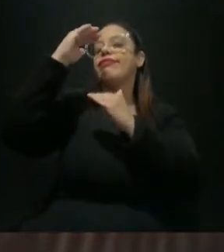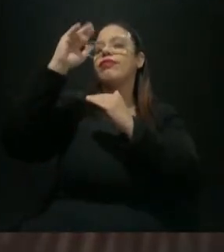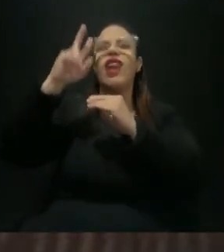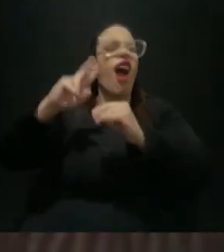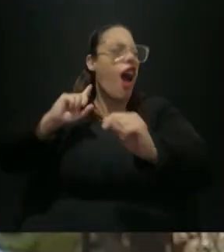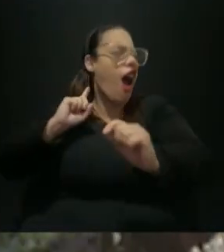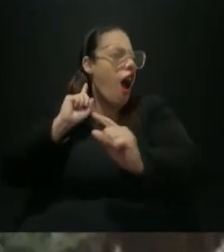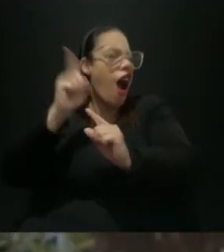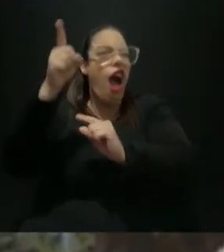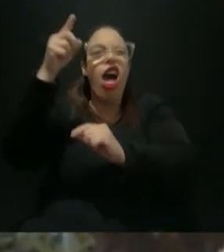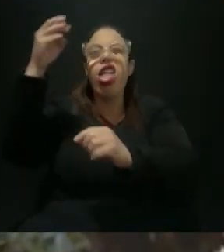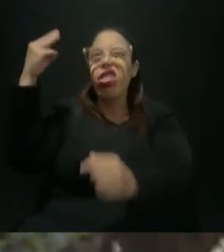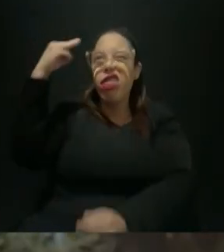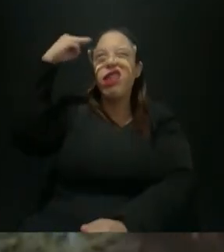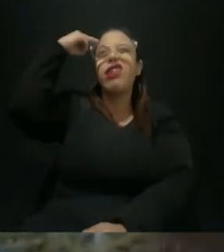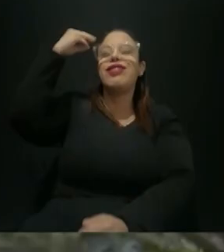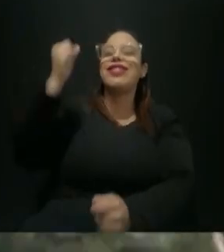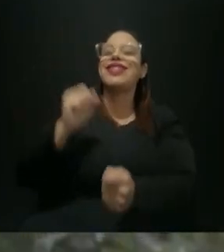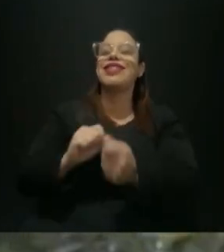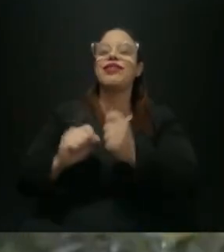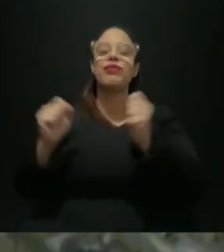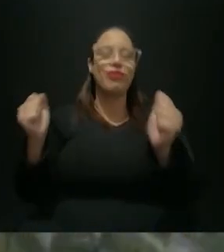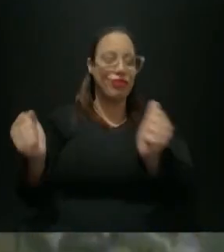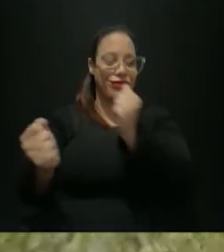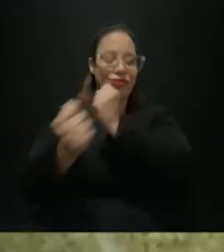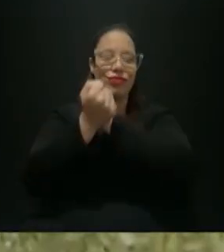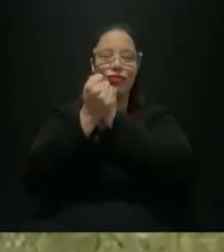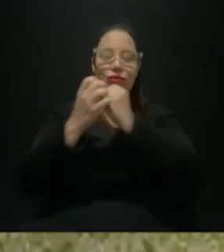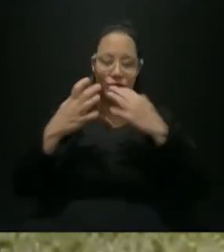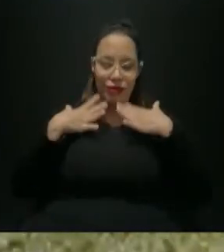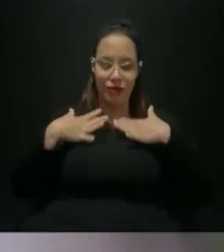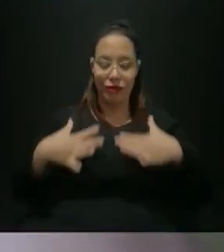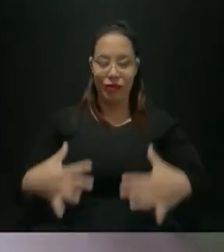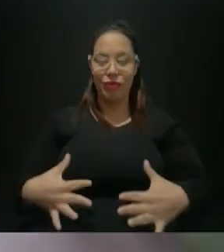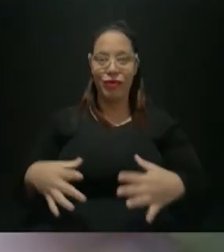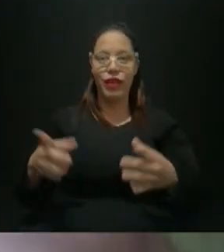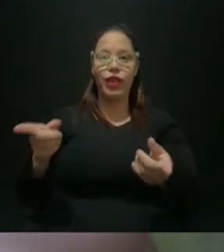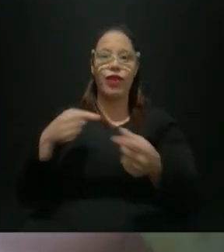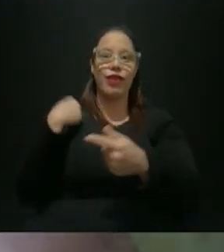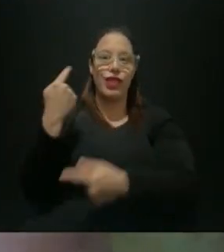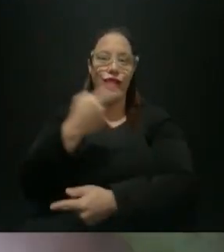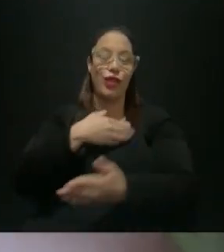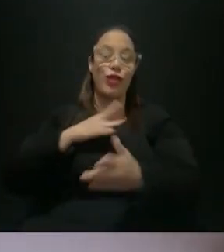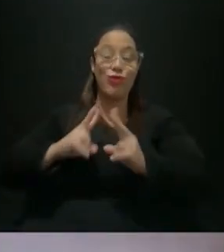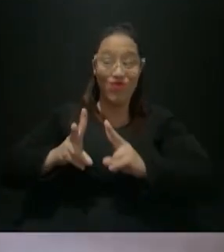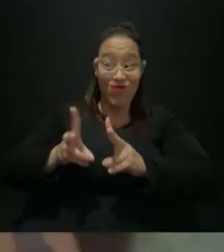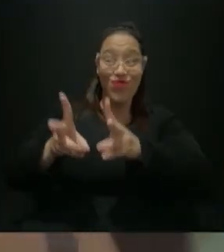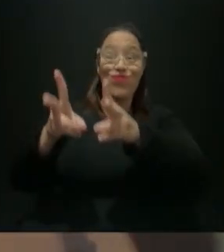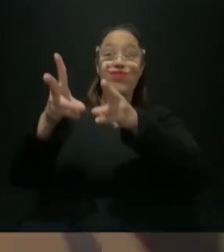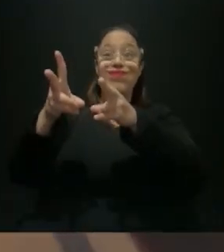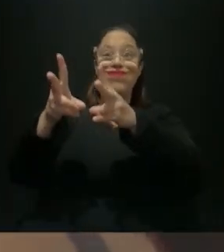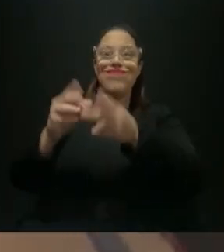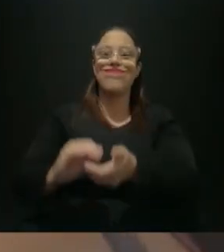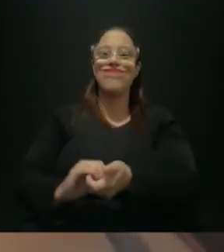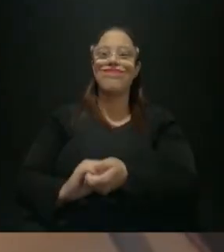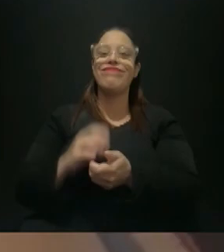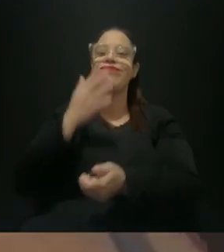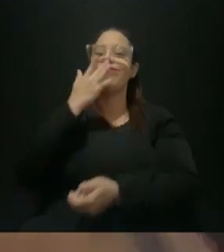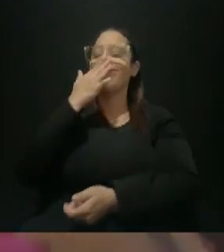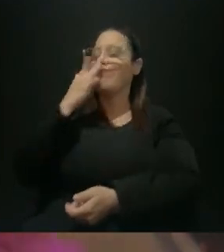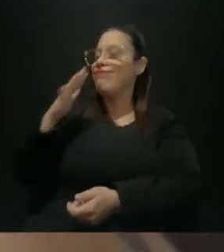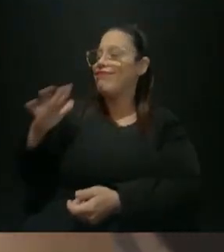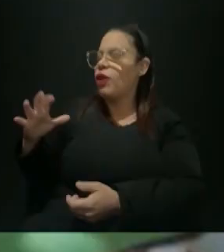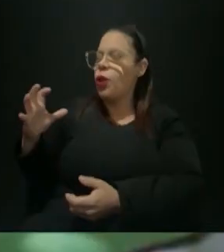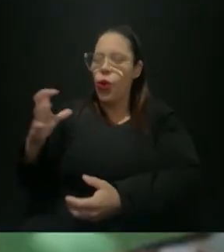memória. Ela faz parte do corpo e da nossa trajetória. A criança ama o colo,